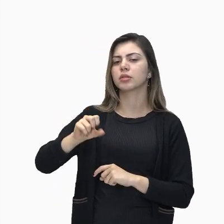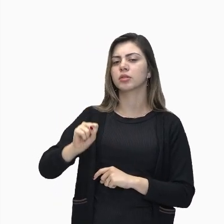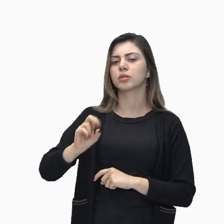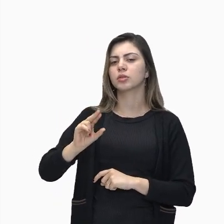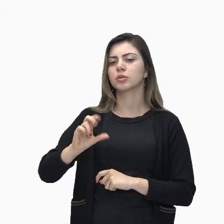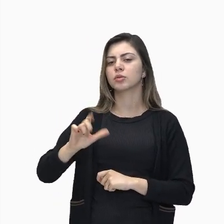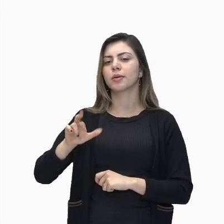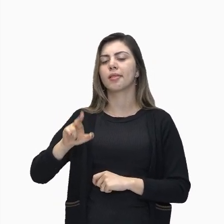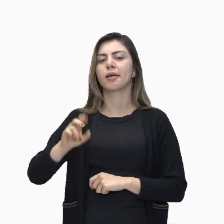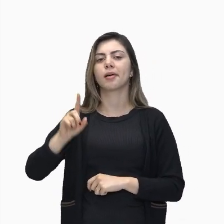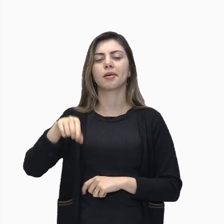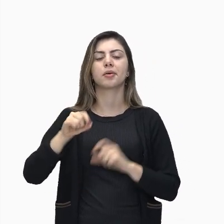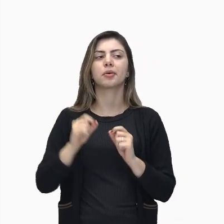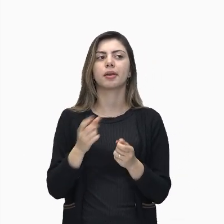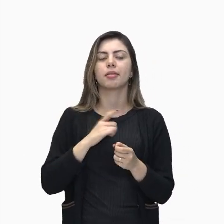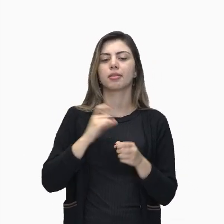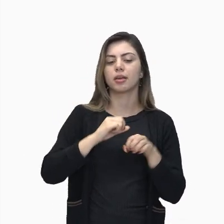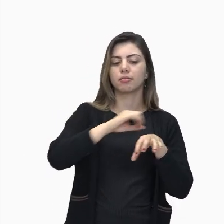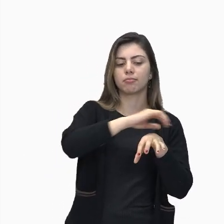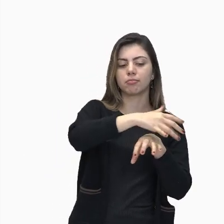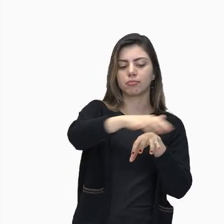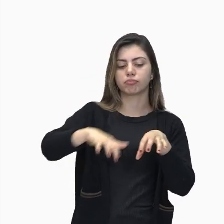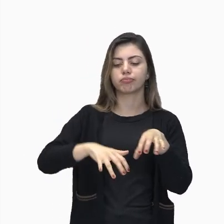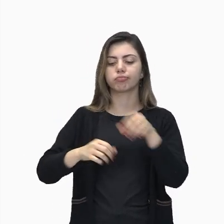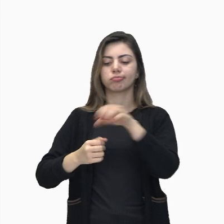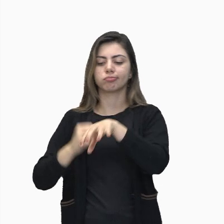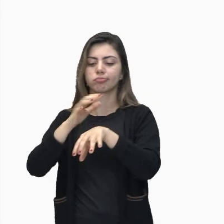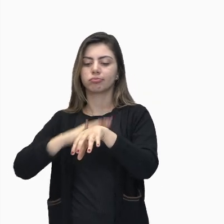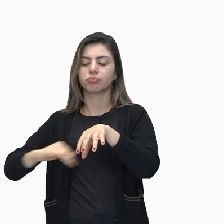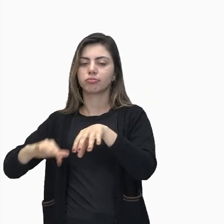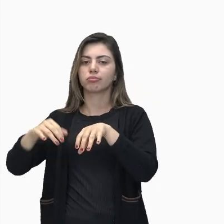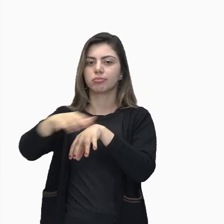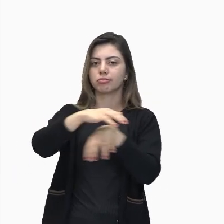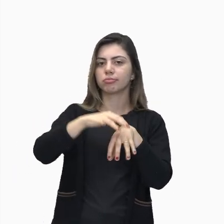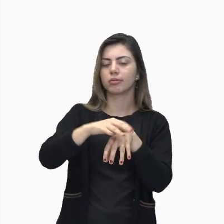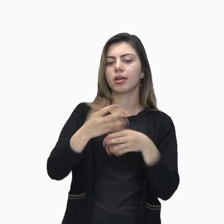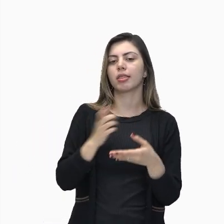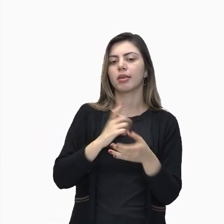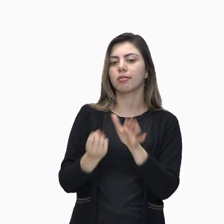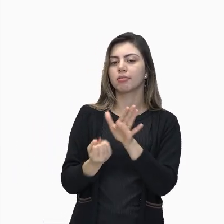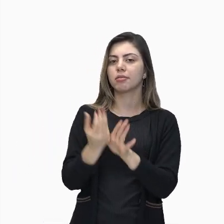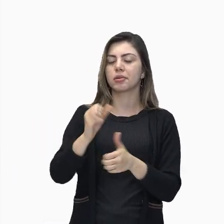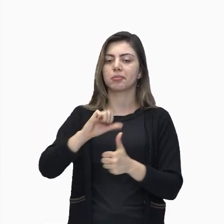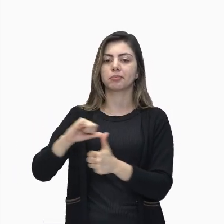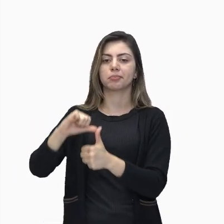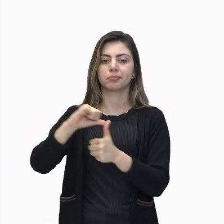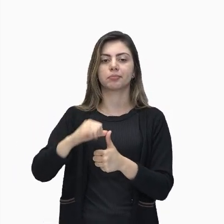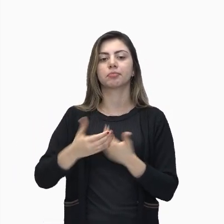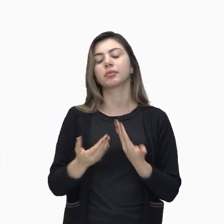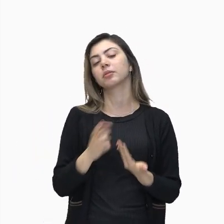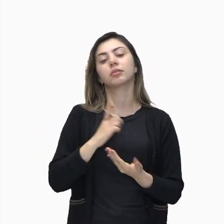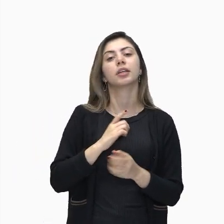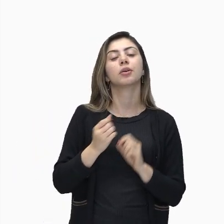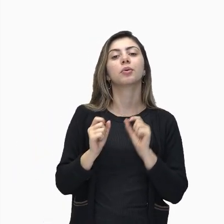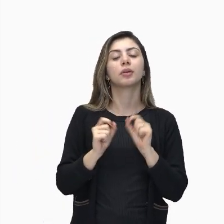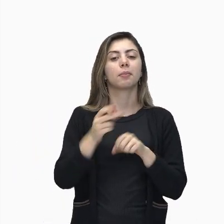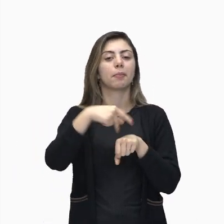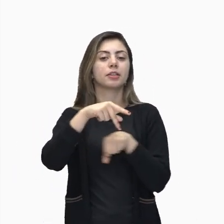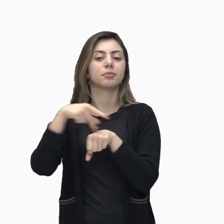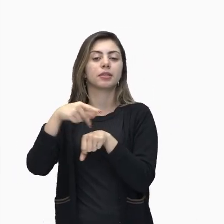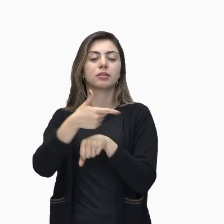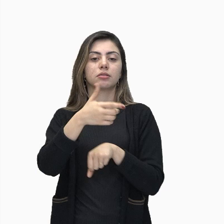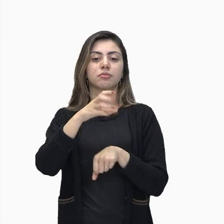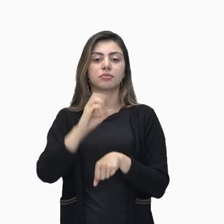aquele grupo de ilhas que forma a América Central. É formada ainda por 20 países independentes e